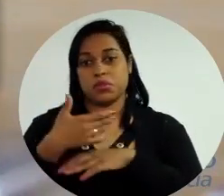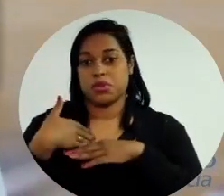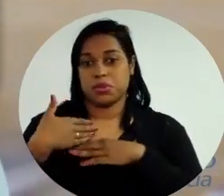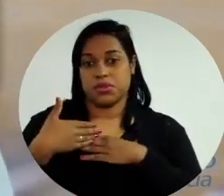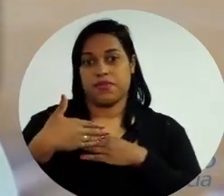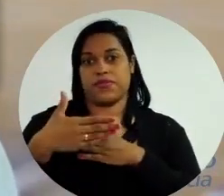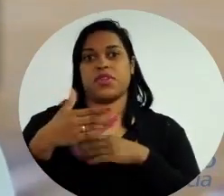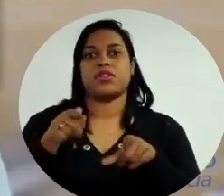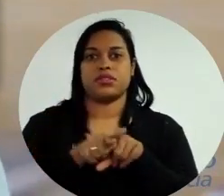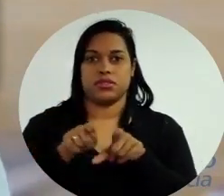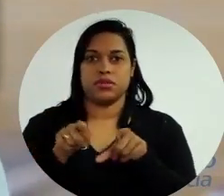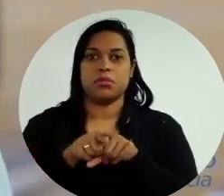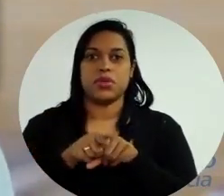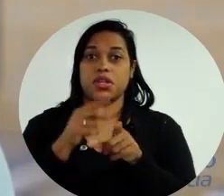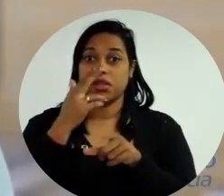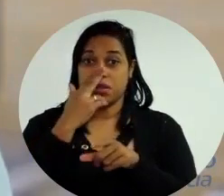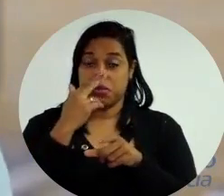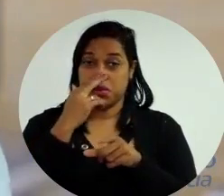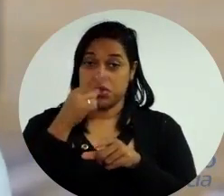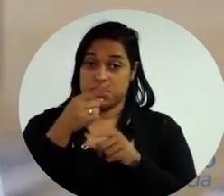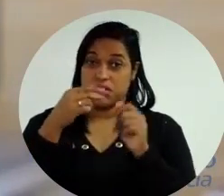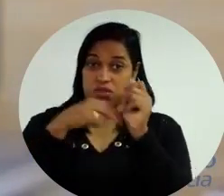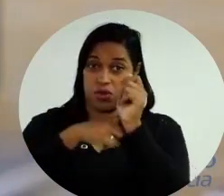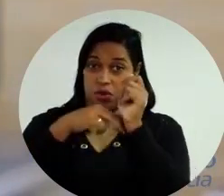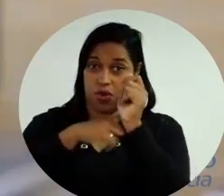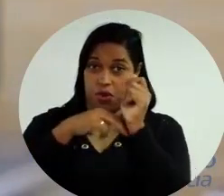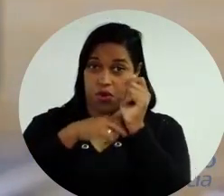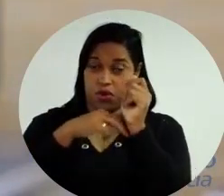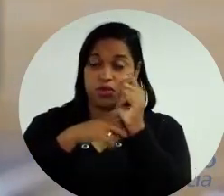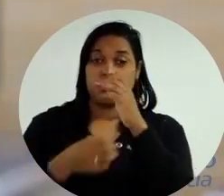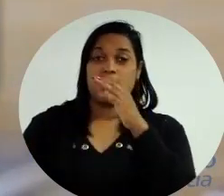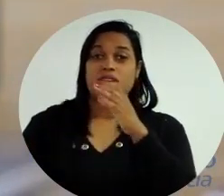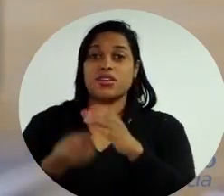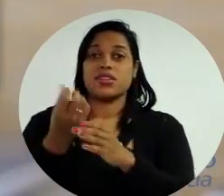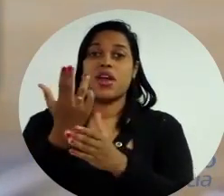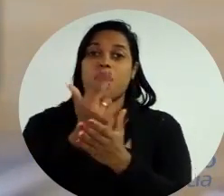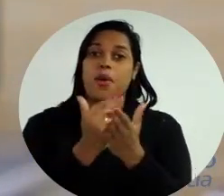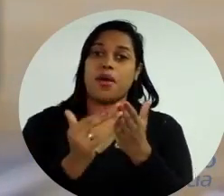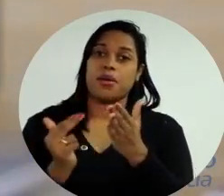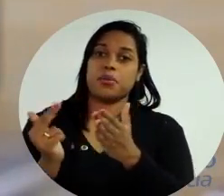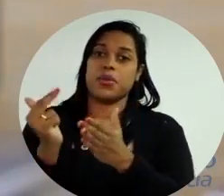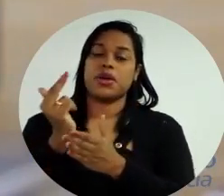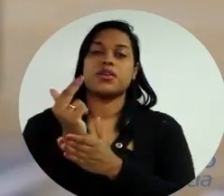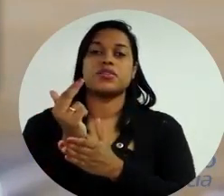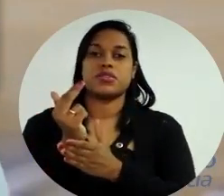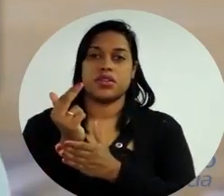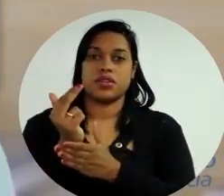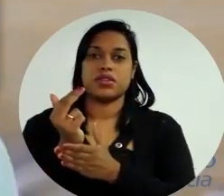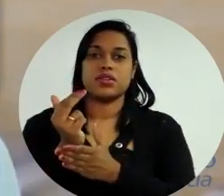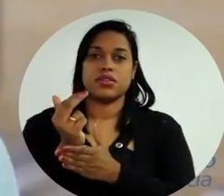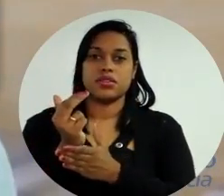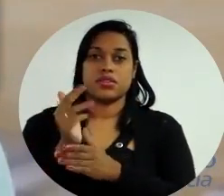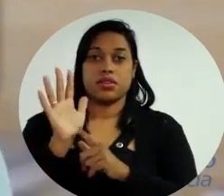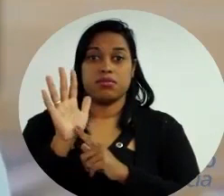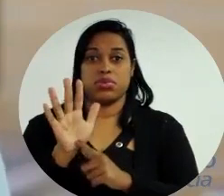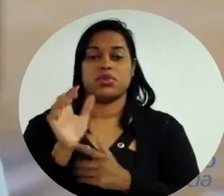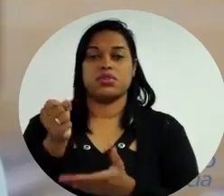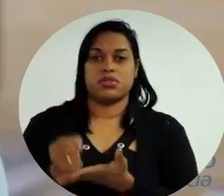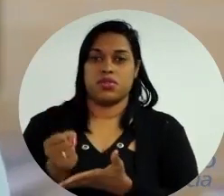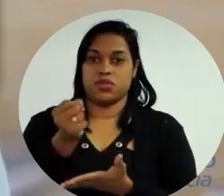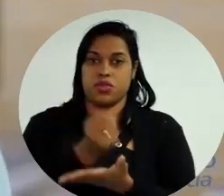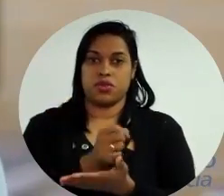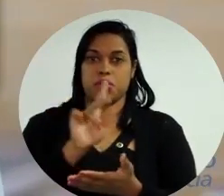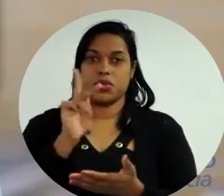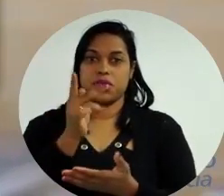à frente, e aí no meio desse código você passar a criar uma imagem que vai ser exibida no seu